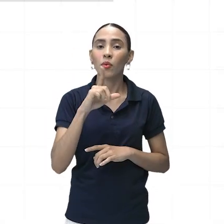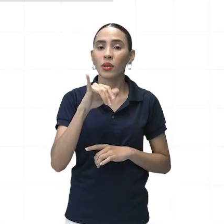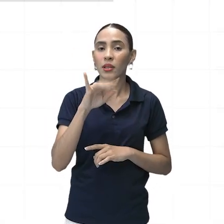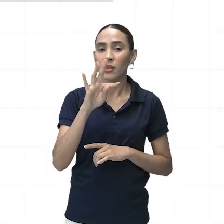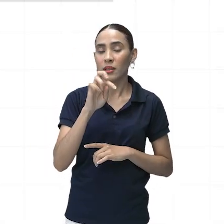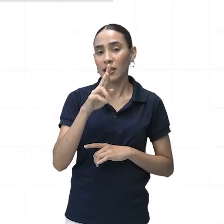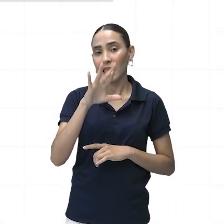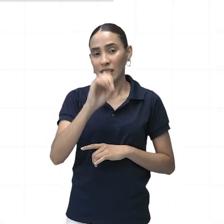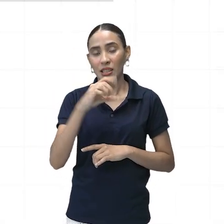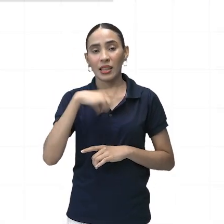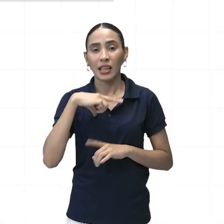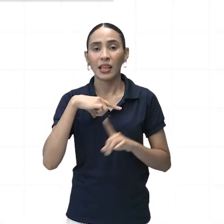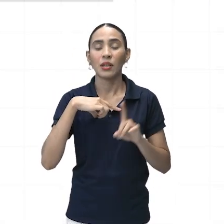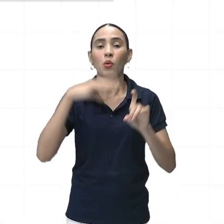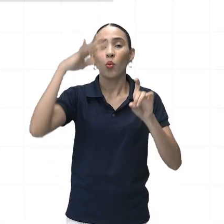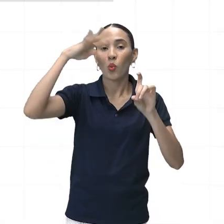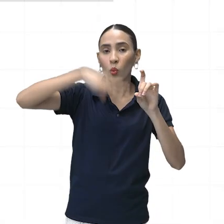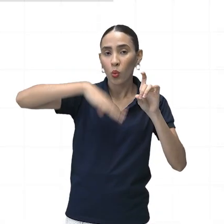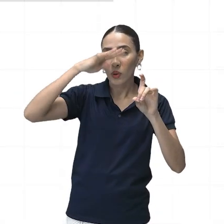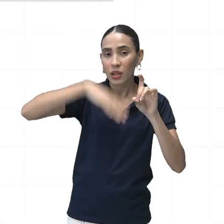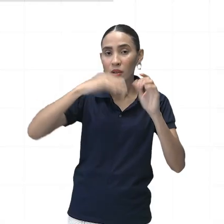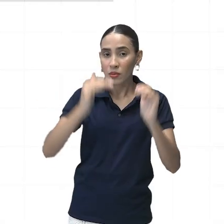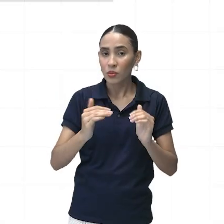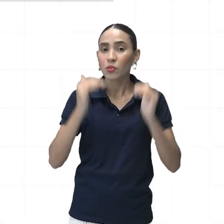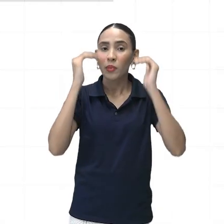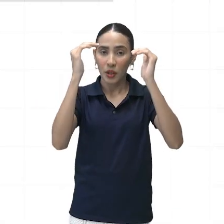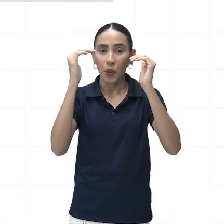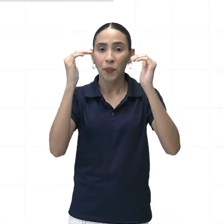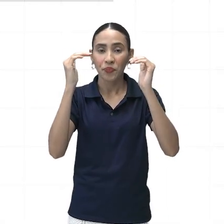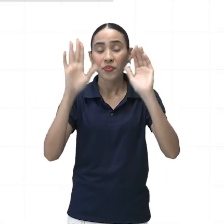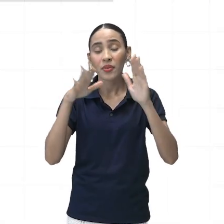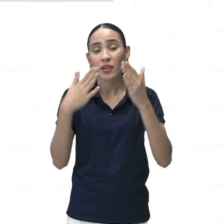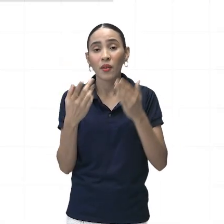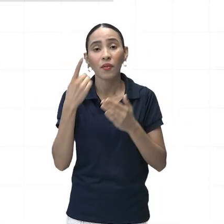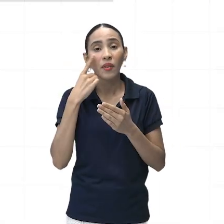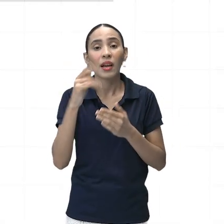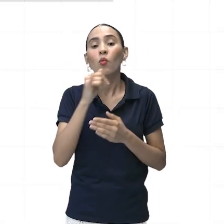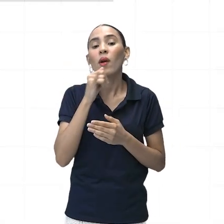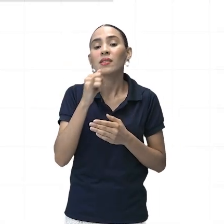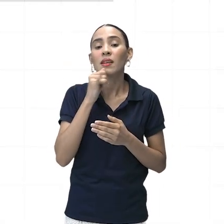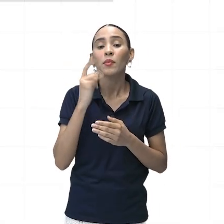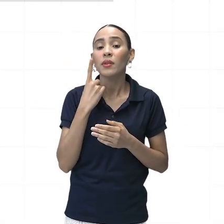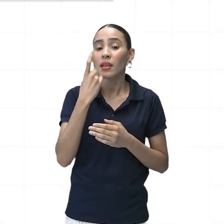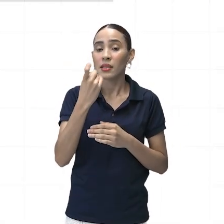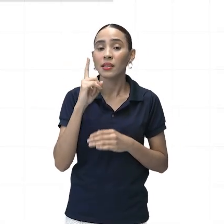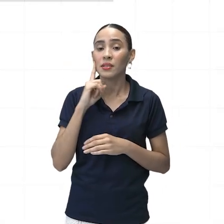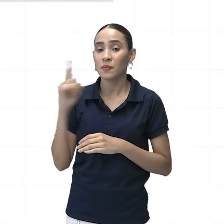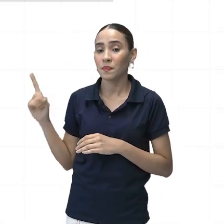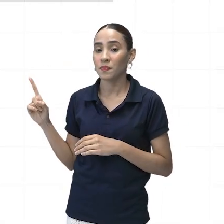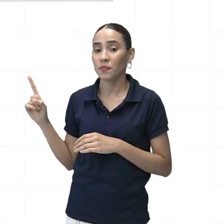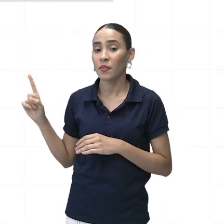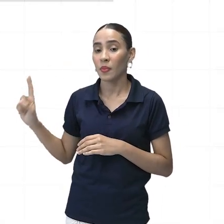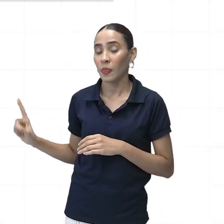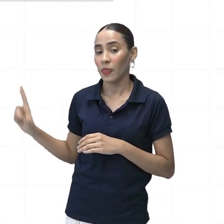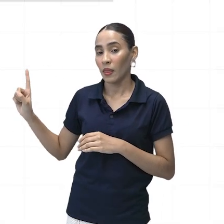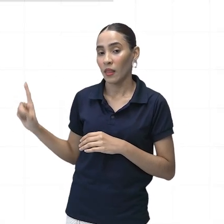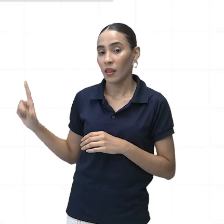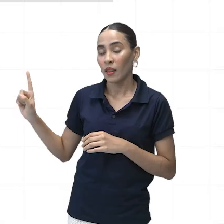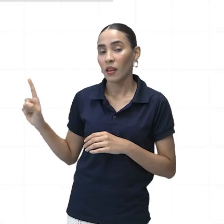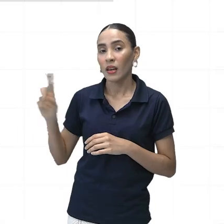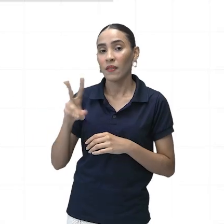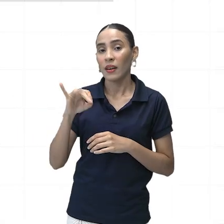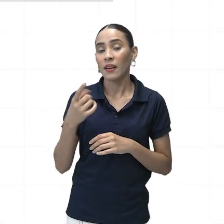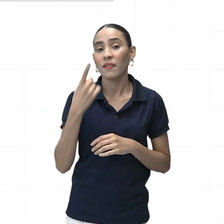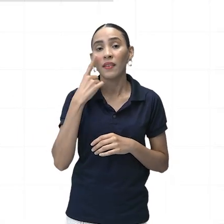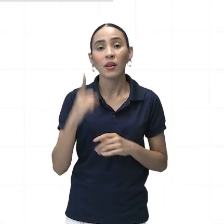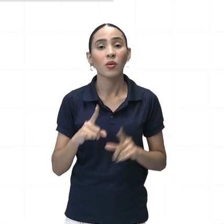qual existe um Deus com um nível hierárquico superior. E aqui a gente vai dar um exemplo bem interessante. Aqui do lado, você vai